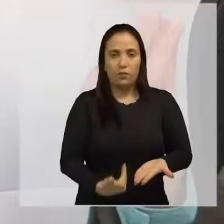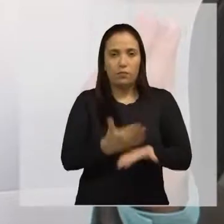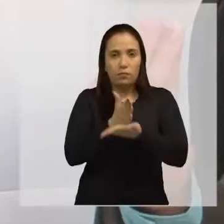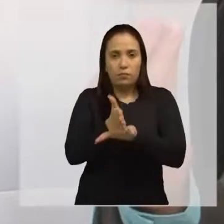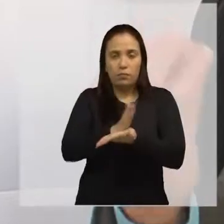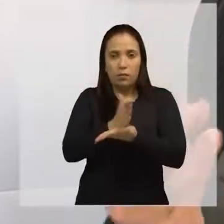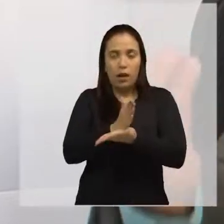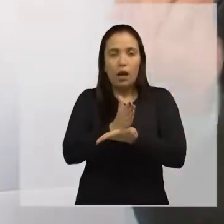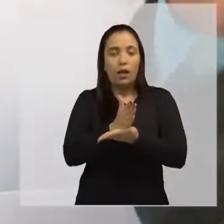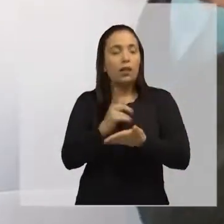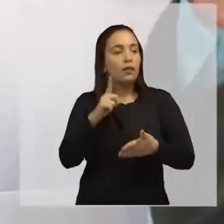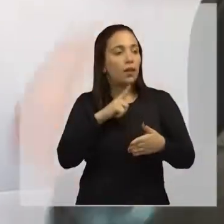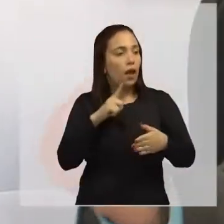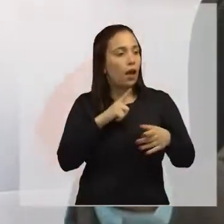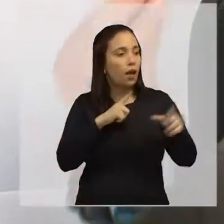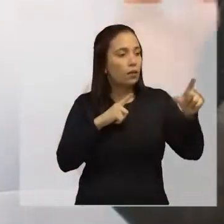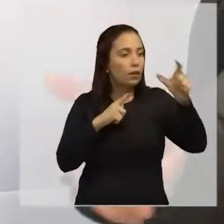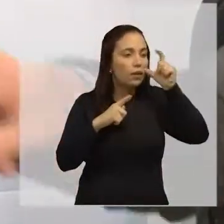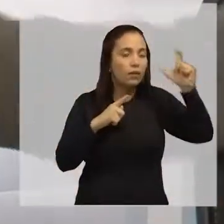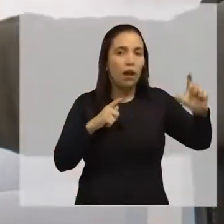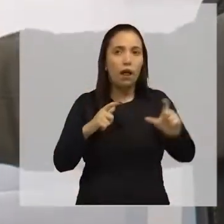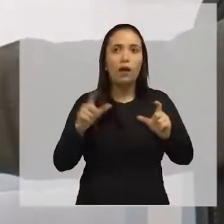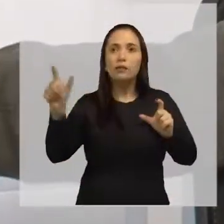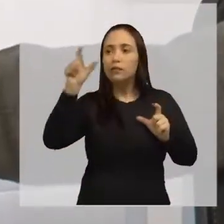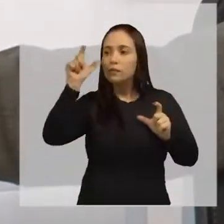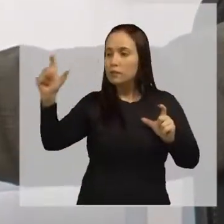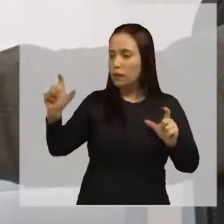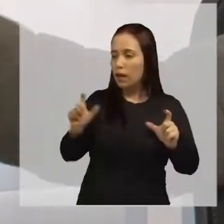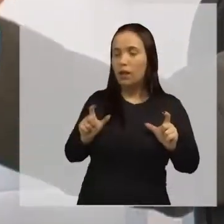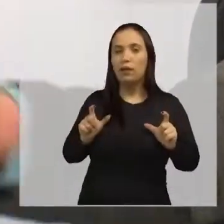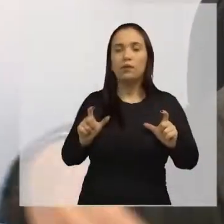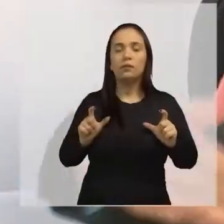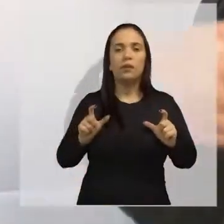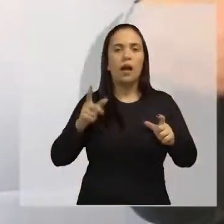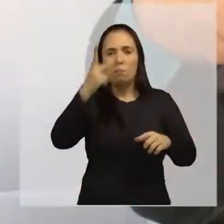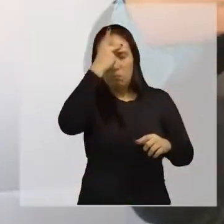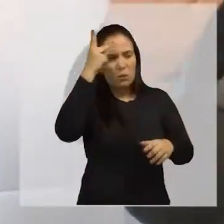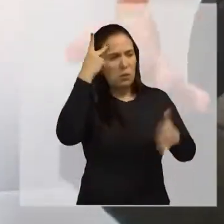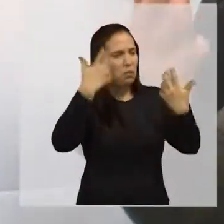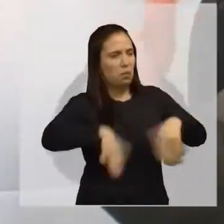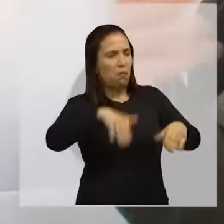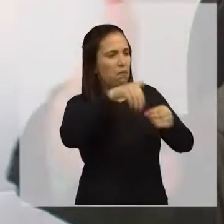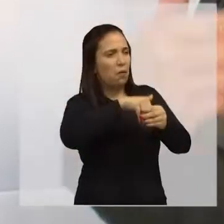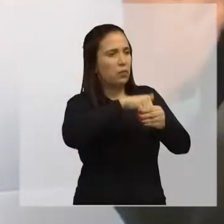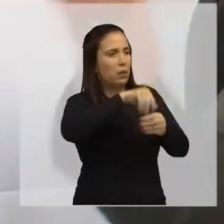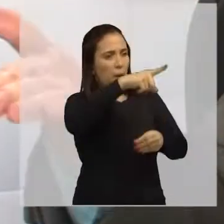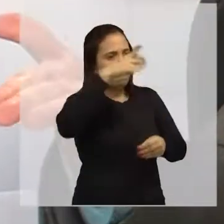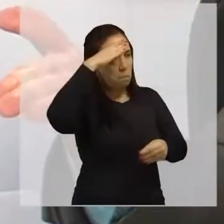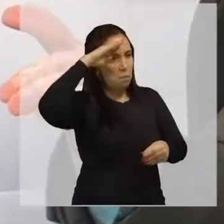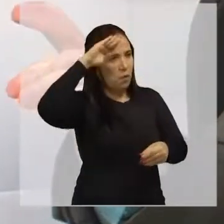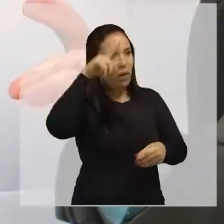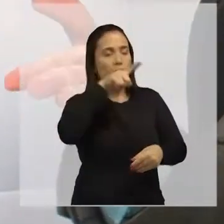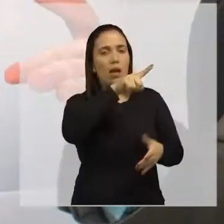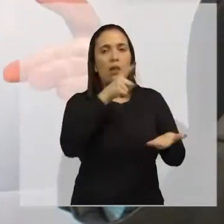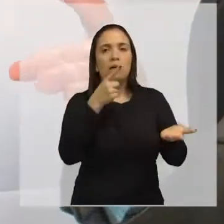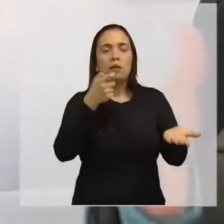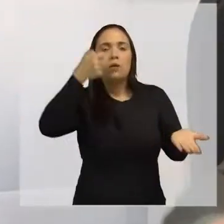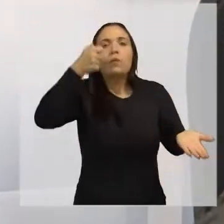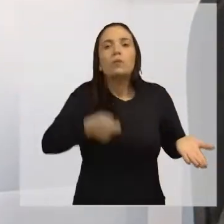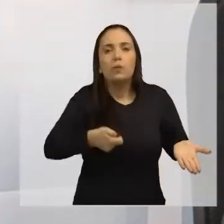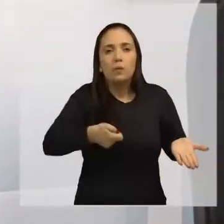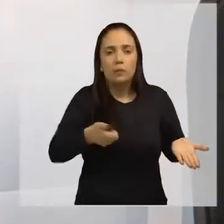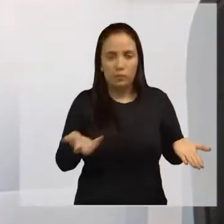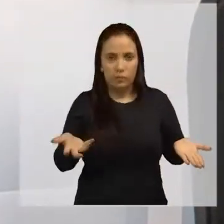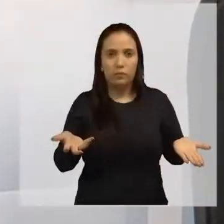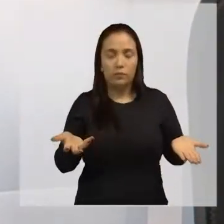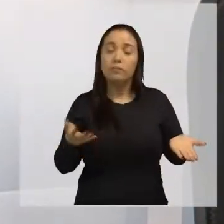de centro-esquerda, principalmente o eleitor de centro-direita que não quer votar no Jair Bolsonaro, porque acha que em determinados pontos ele é muito radical. E